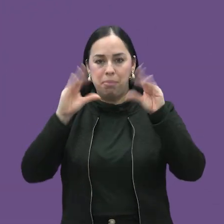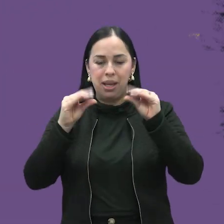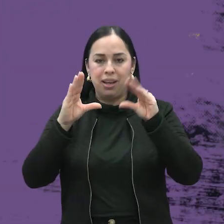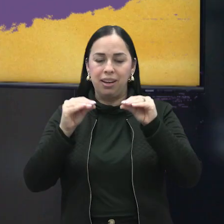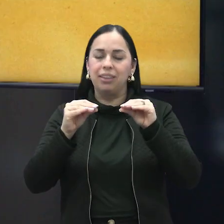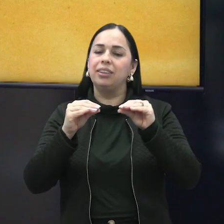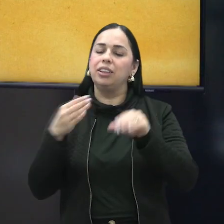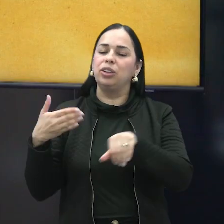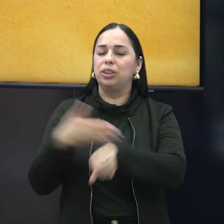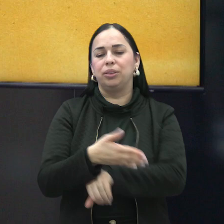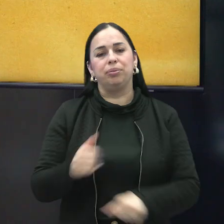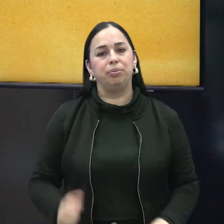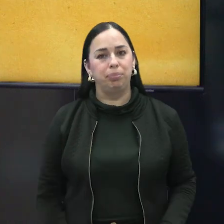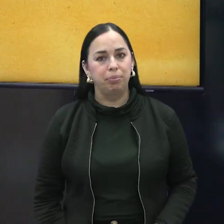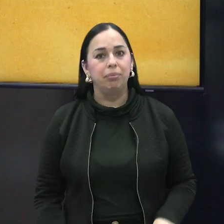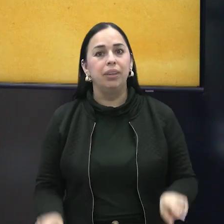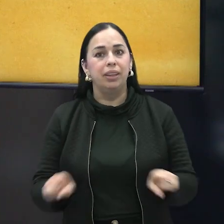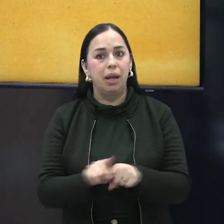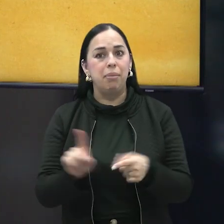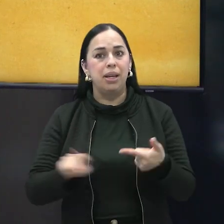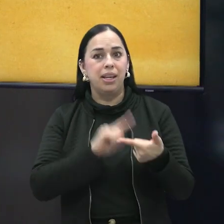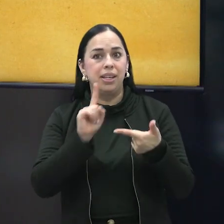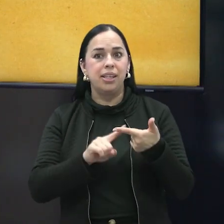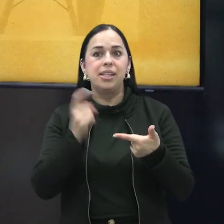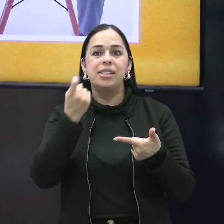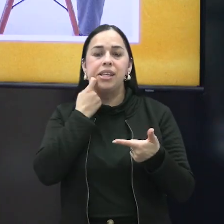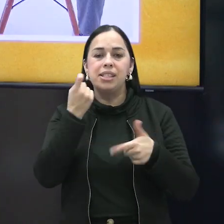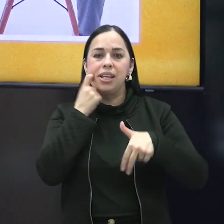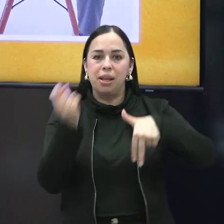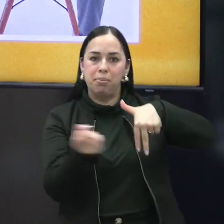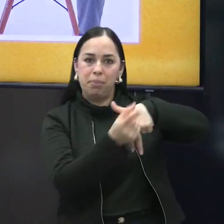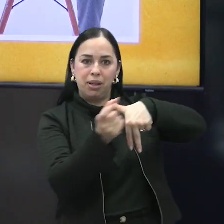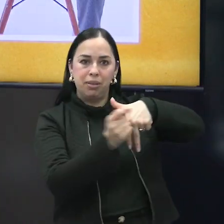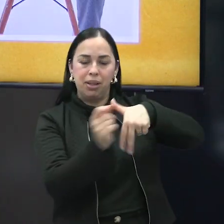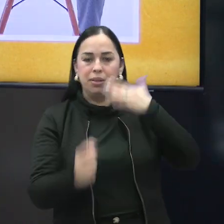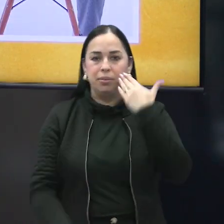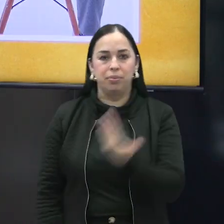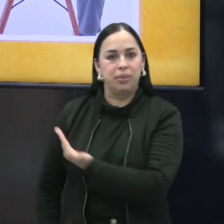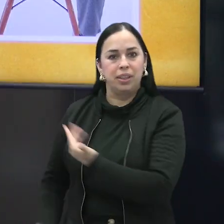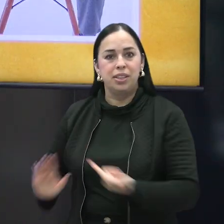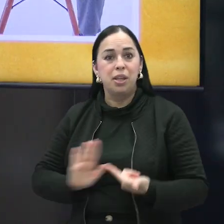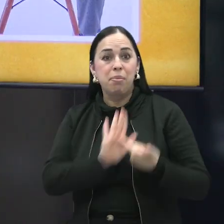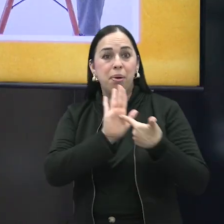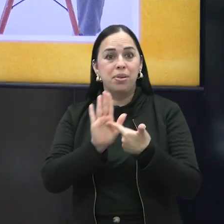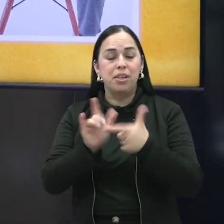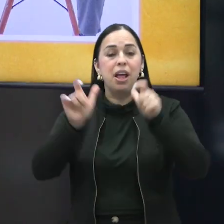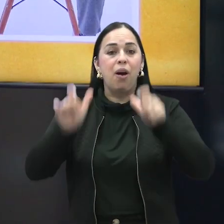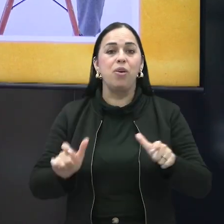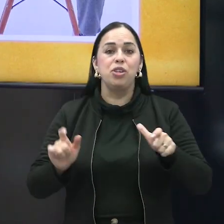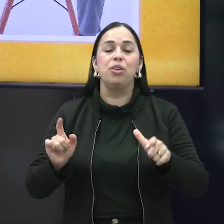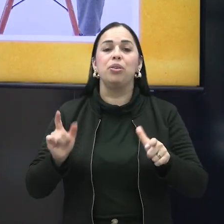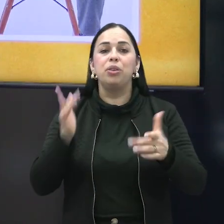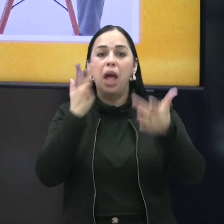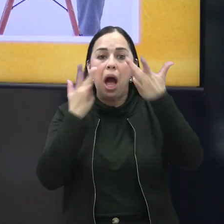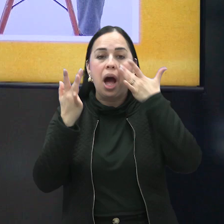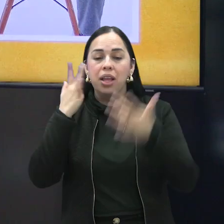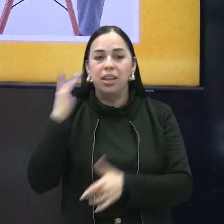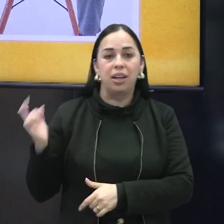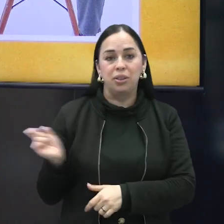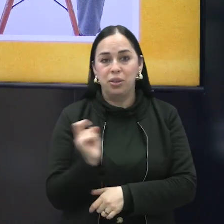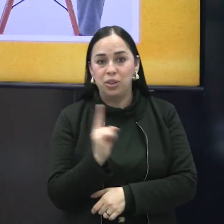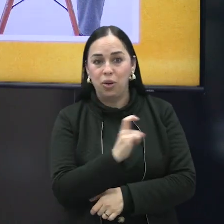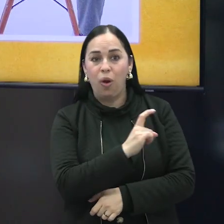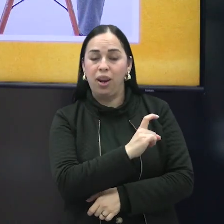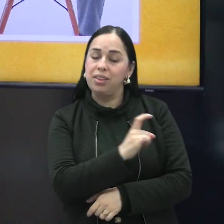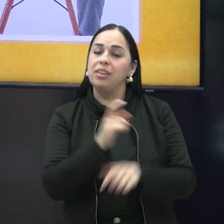nada para entrar, só chegar por lá. Ainda na sexta-feira, o humorista Afonso Padilha se apresenta lá no Teatro Colinas com o seu novo